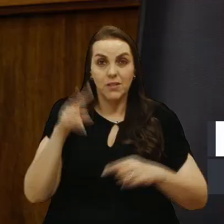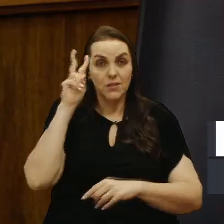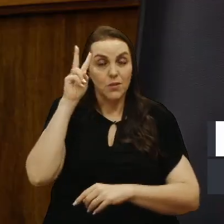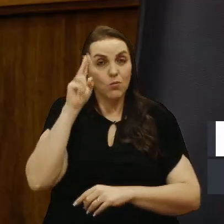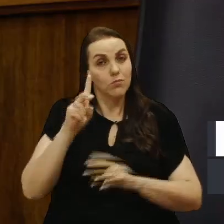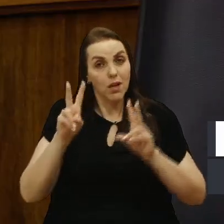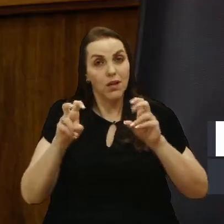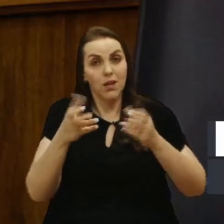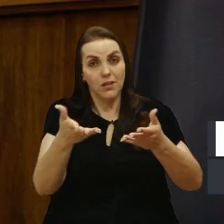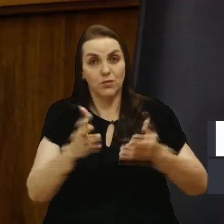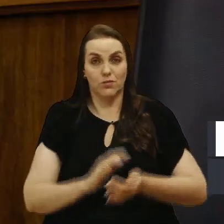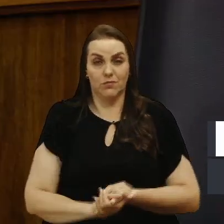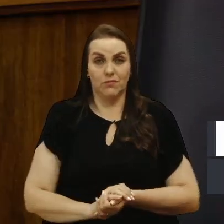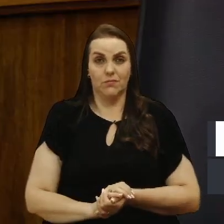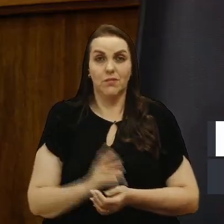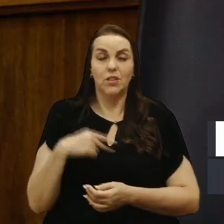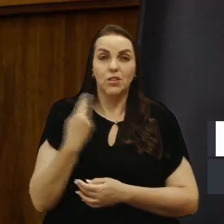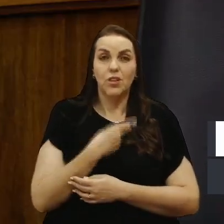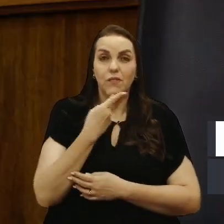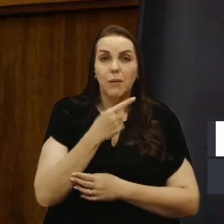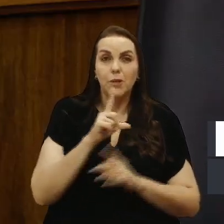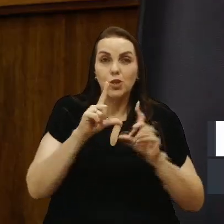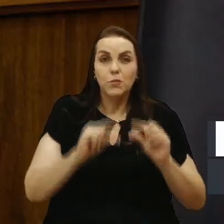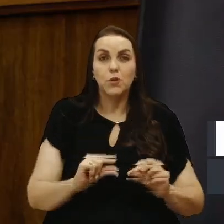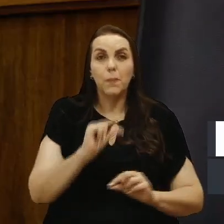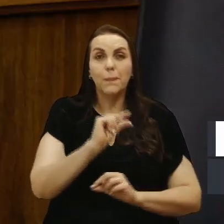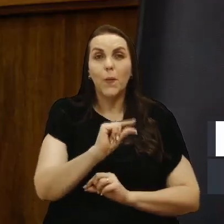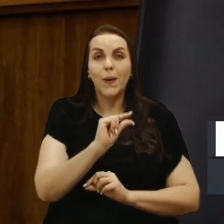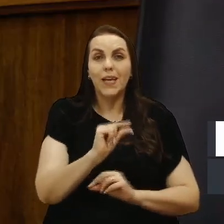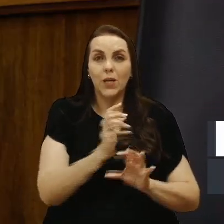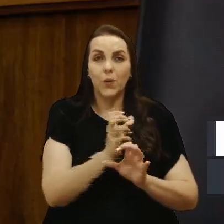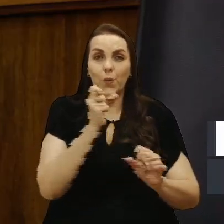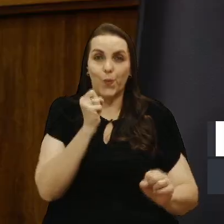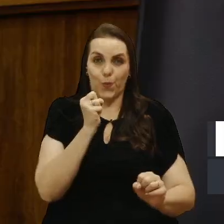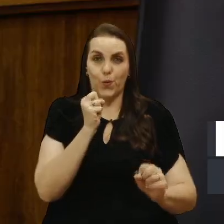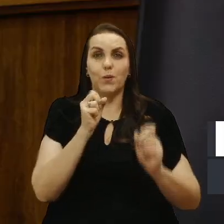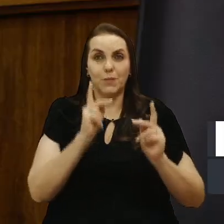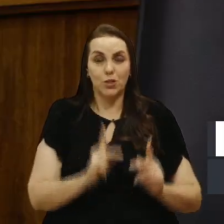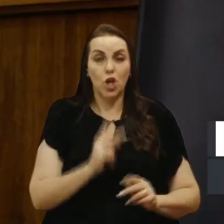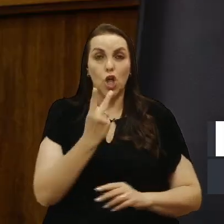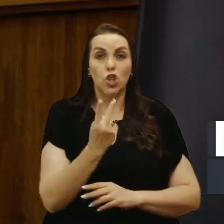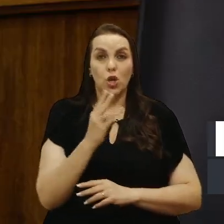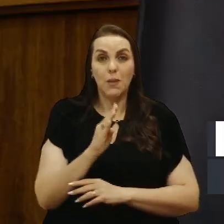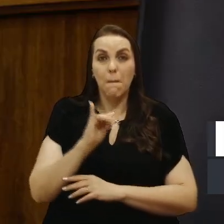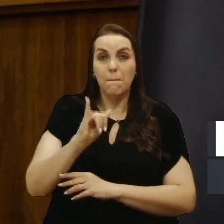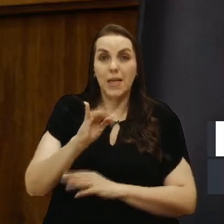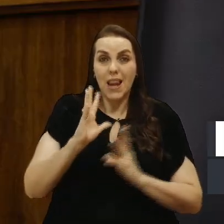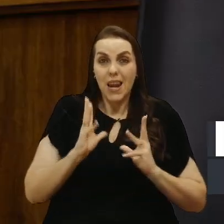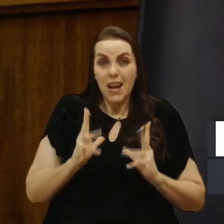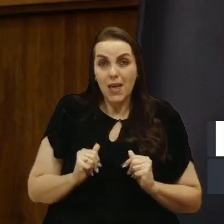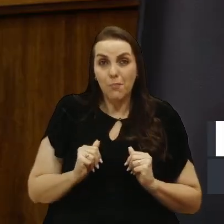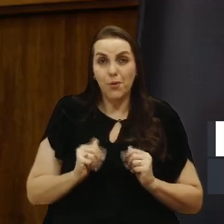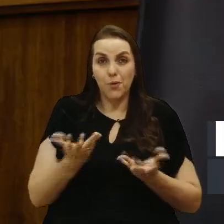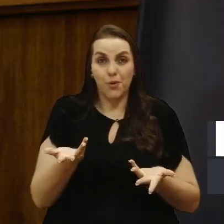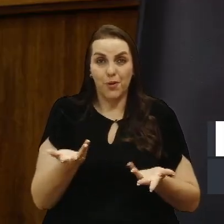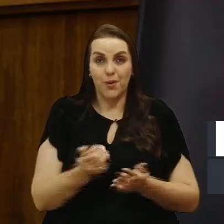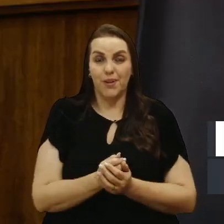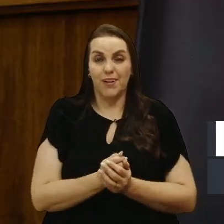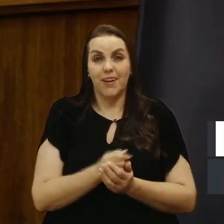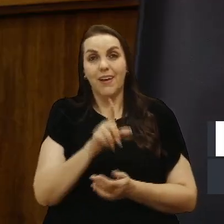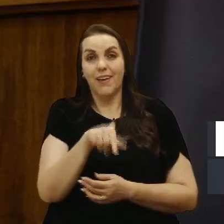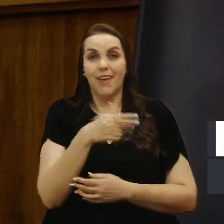isso, né? A gente está falando em diminuir um pouquinho os lucros de quem lucra 2 bilhões líquidos e muitas vezes, né,